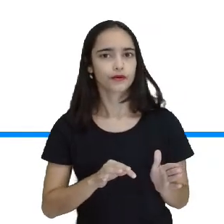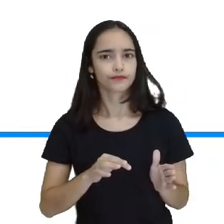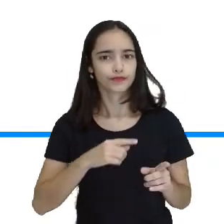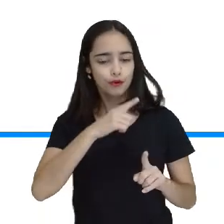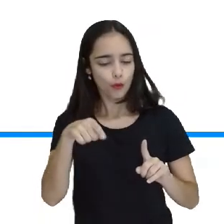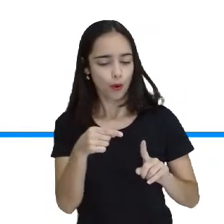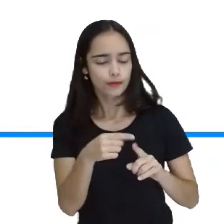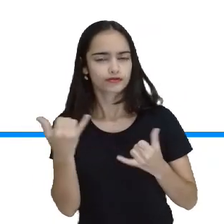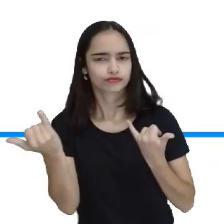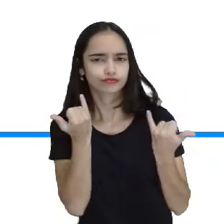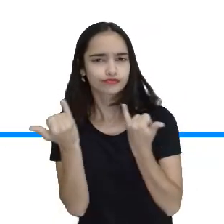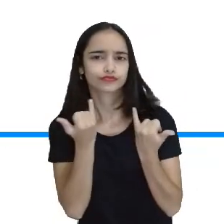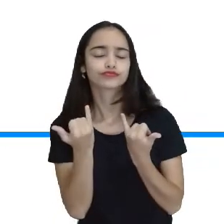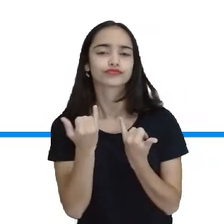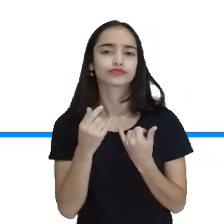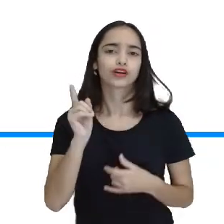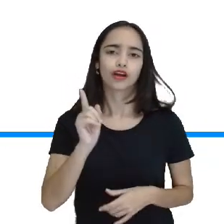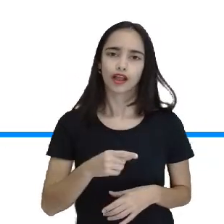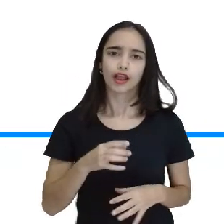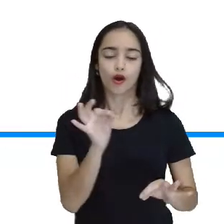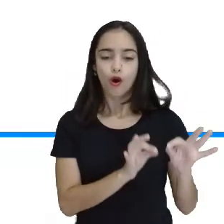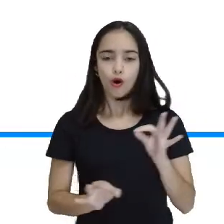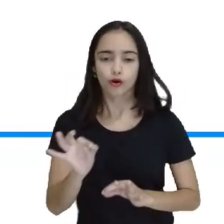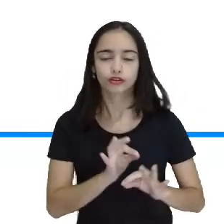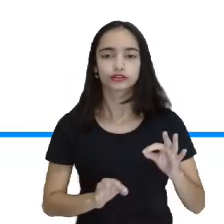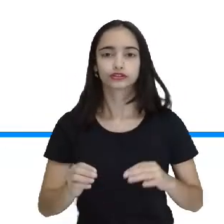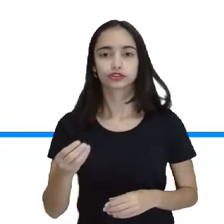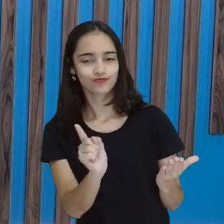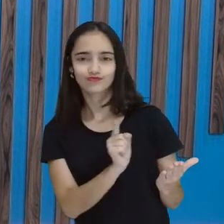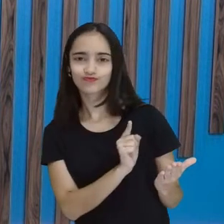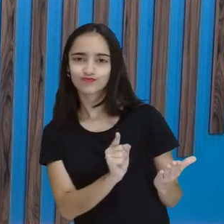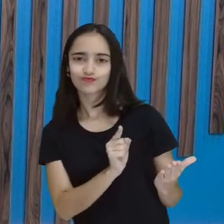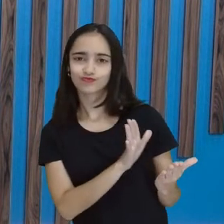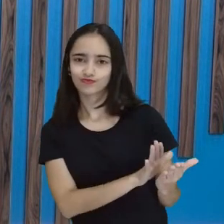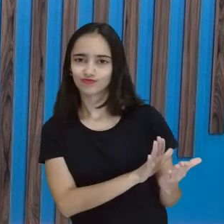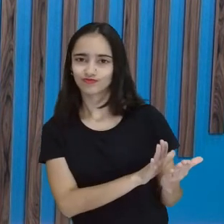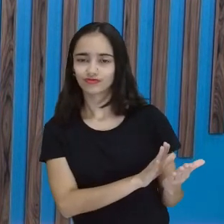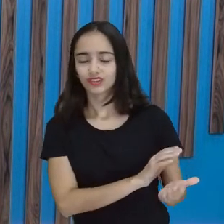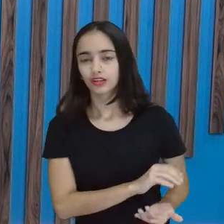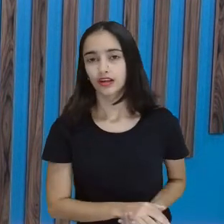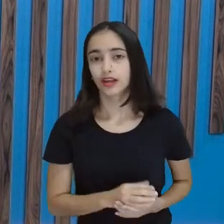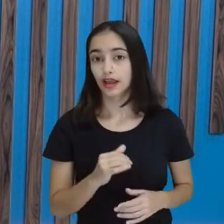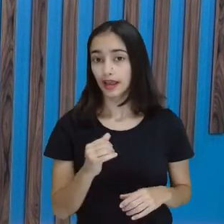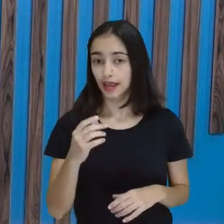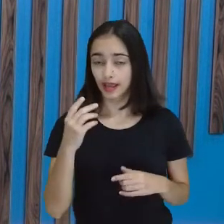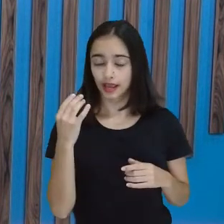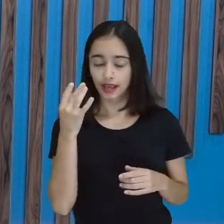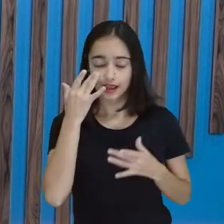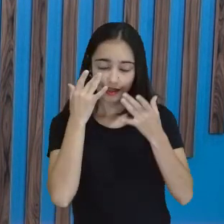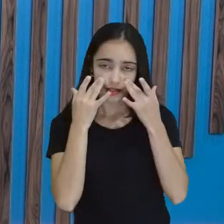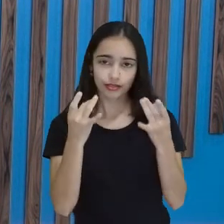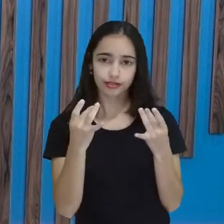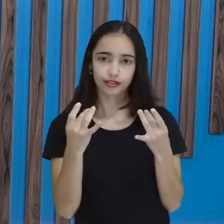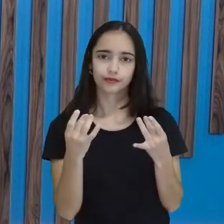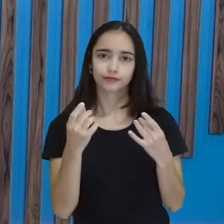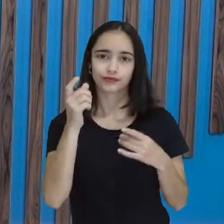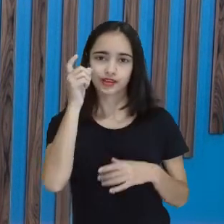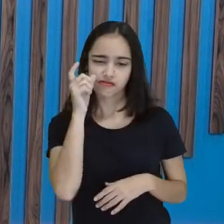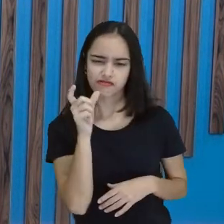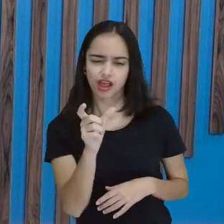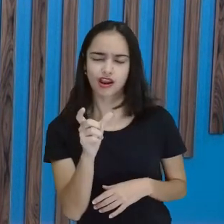responder. O material é esse, Você já conhece esse material, o Aprender Sempre de Língua